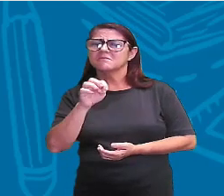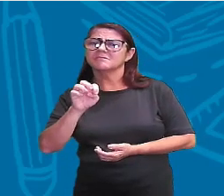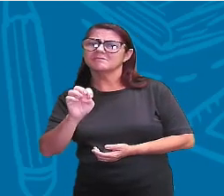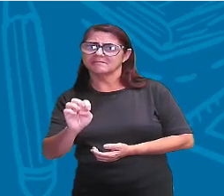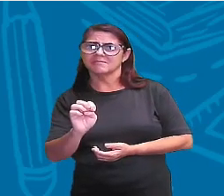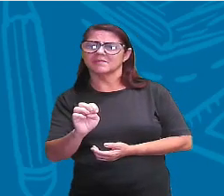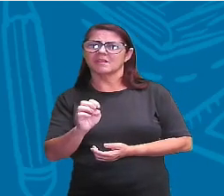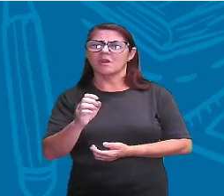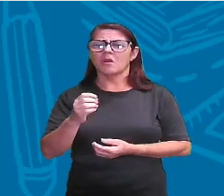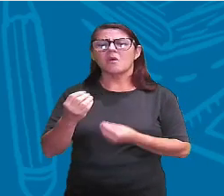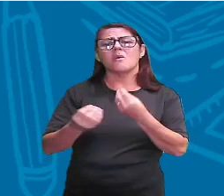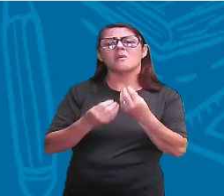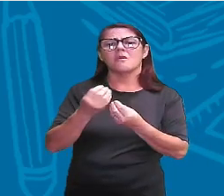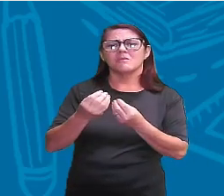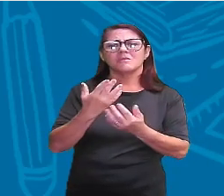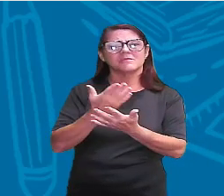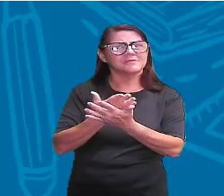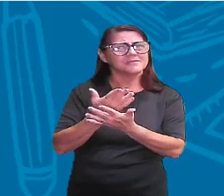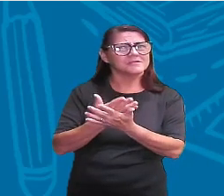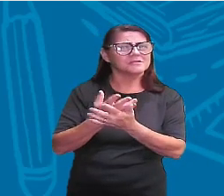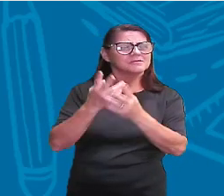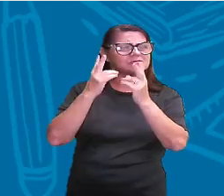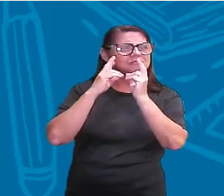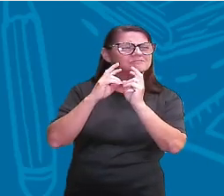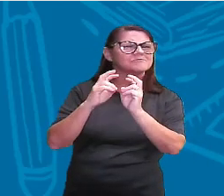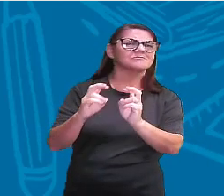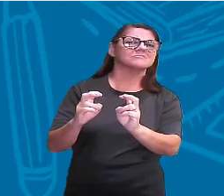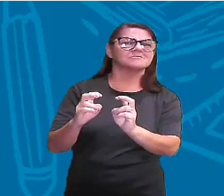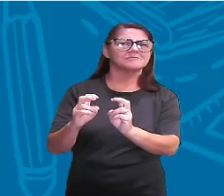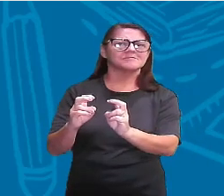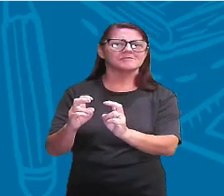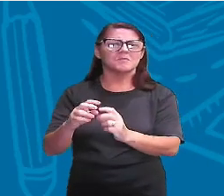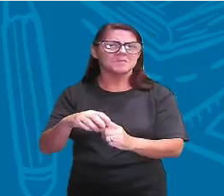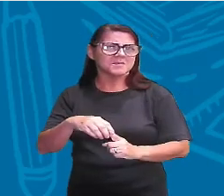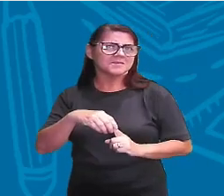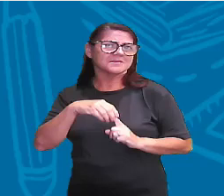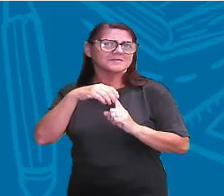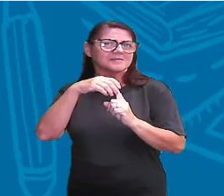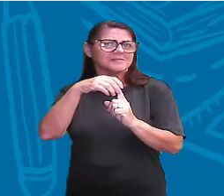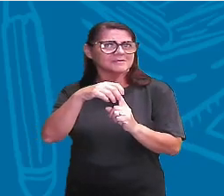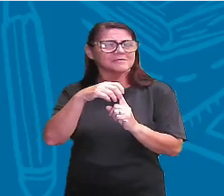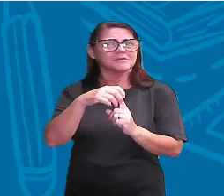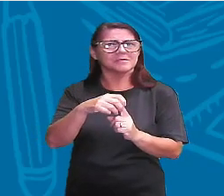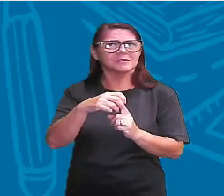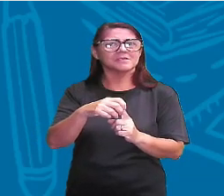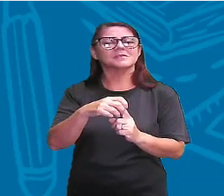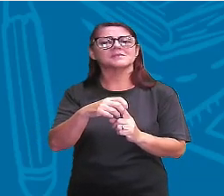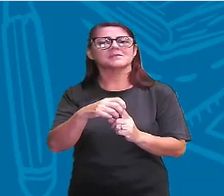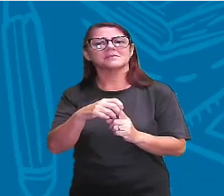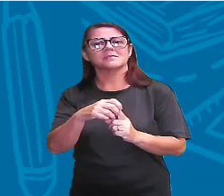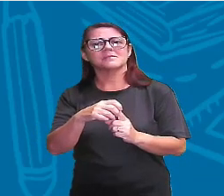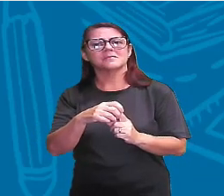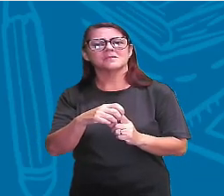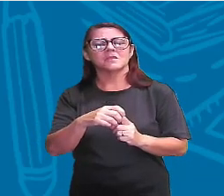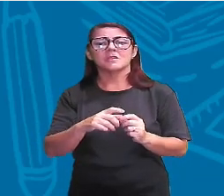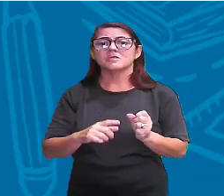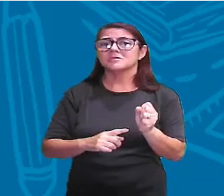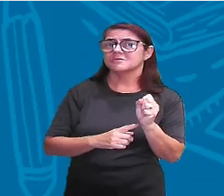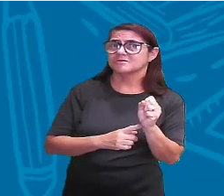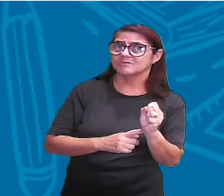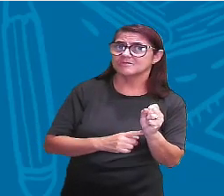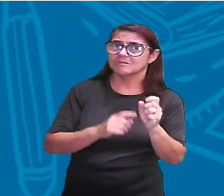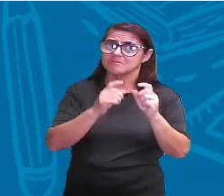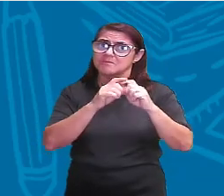noção do que a gente vai estudar. Então presta bem atenção, principalmente nos pronomes que fazem papel de sujeito na